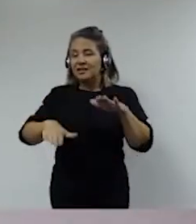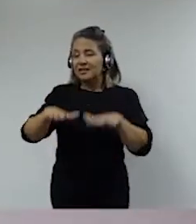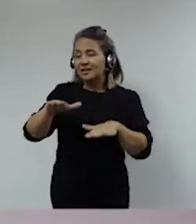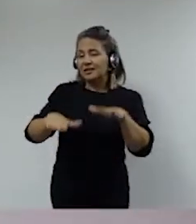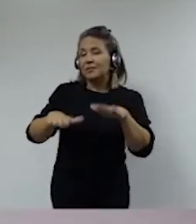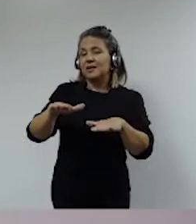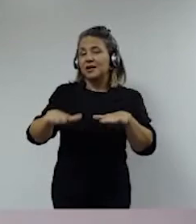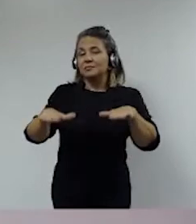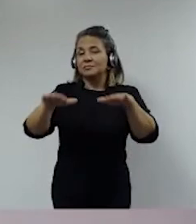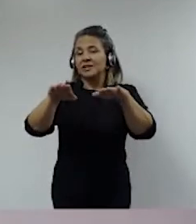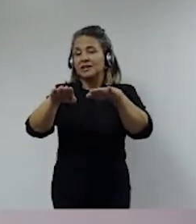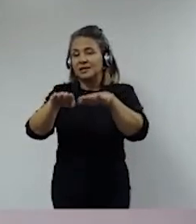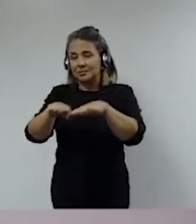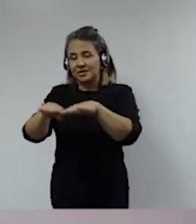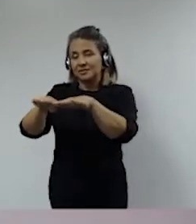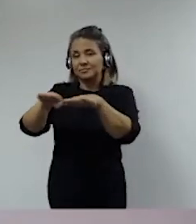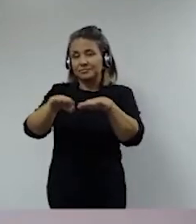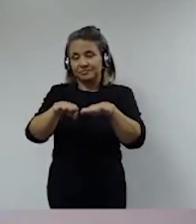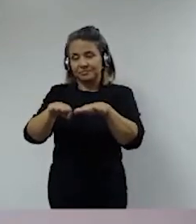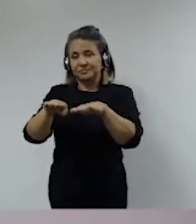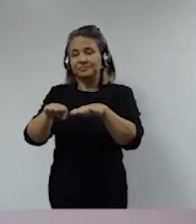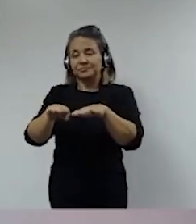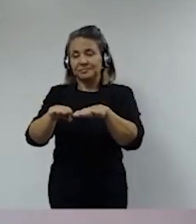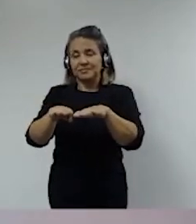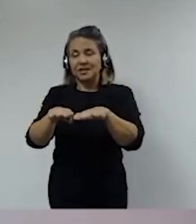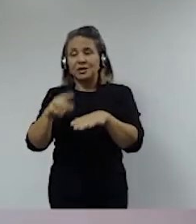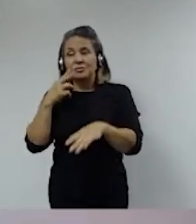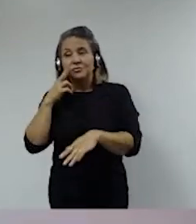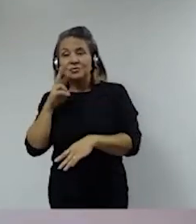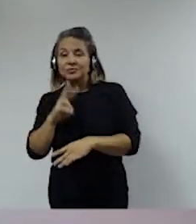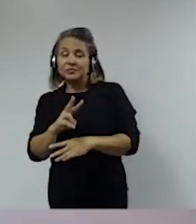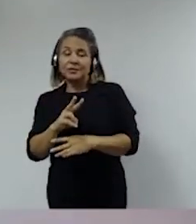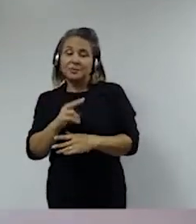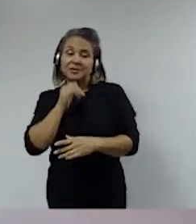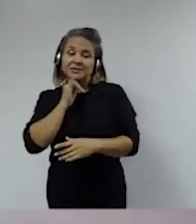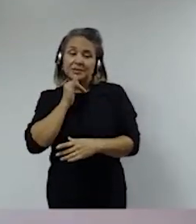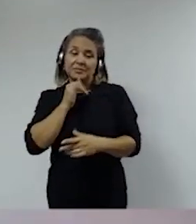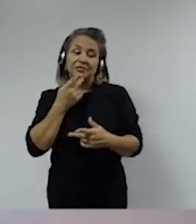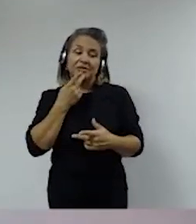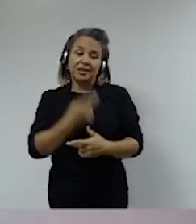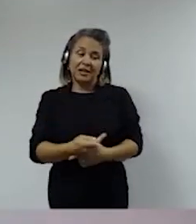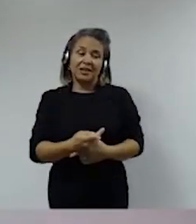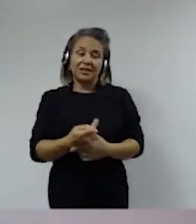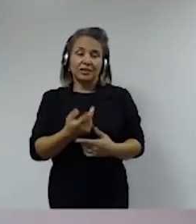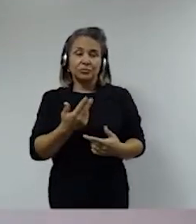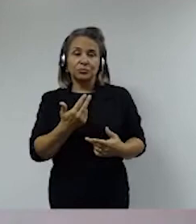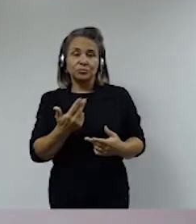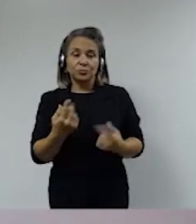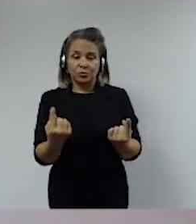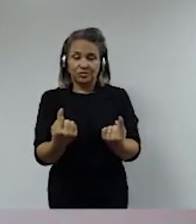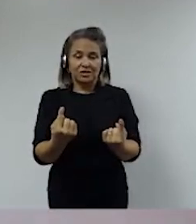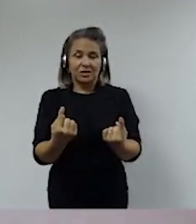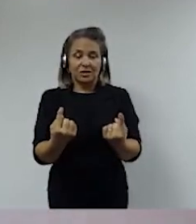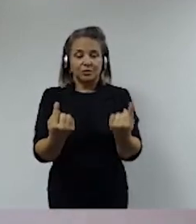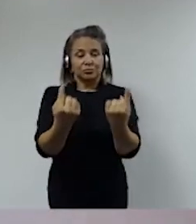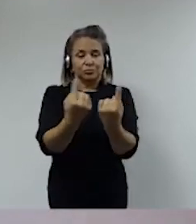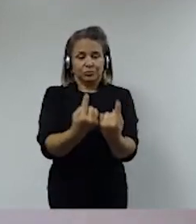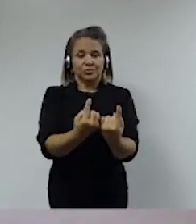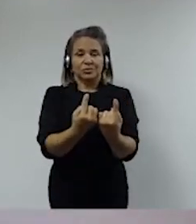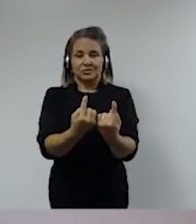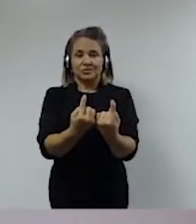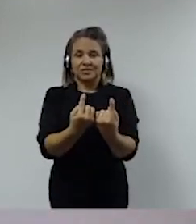dois vetores, eu não vou dizer inconciliáveis, mas difícil de